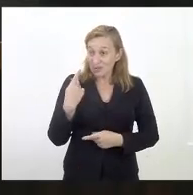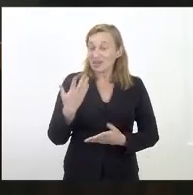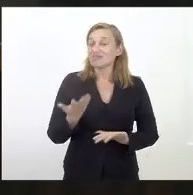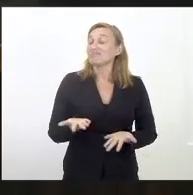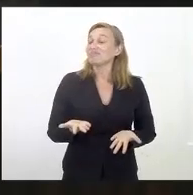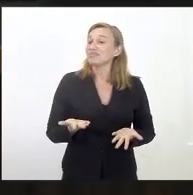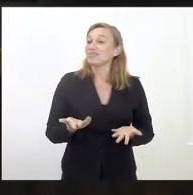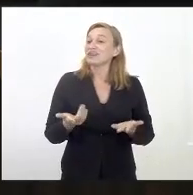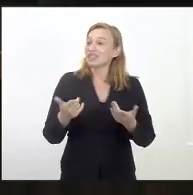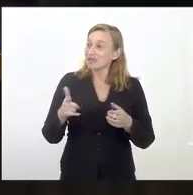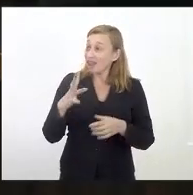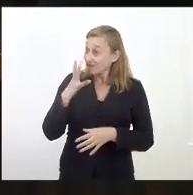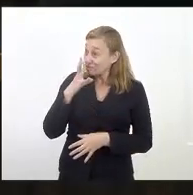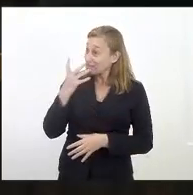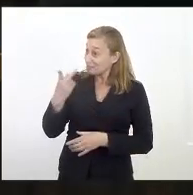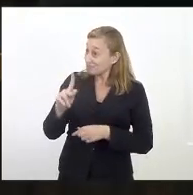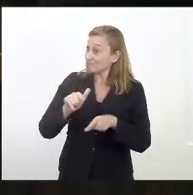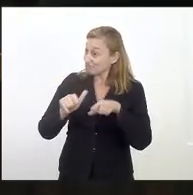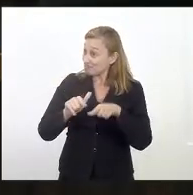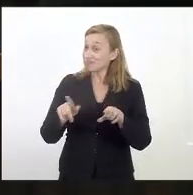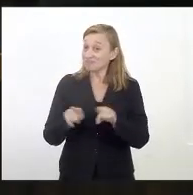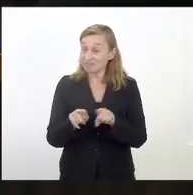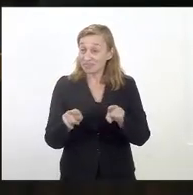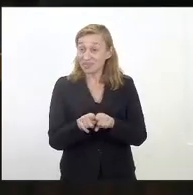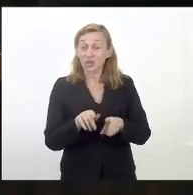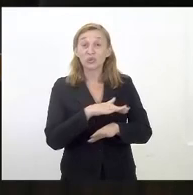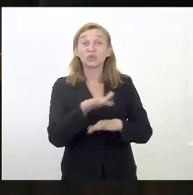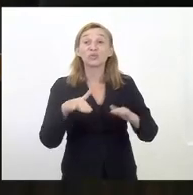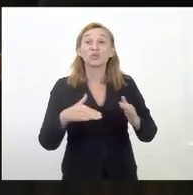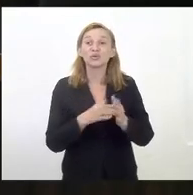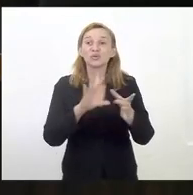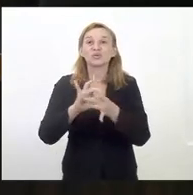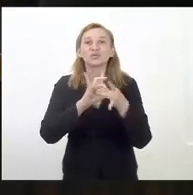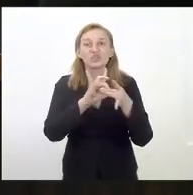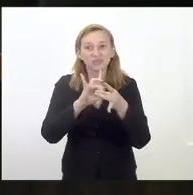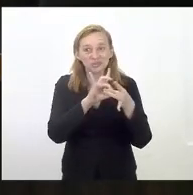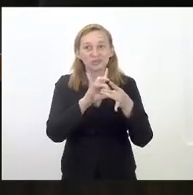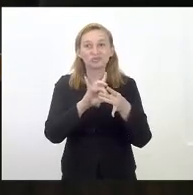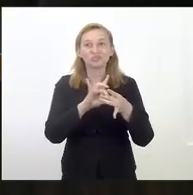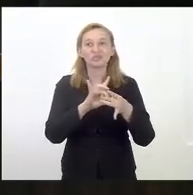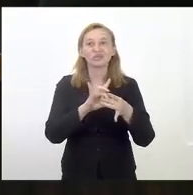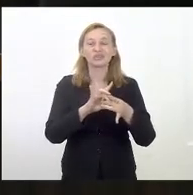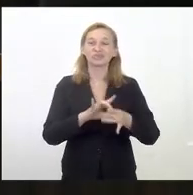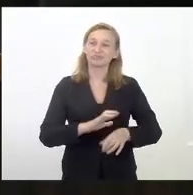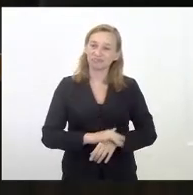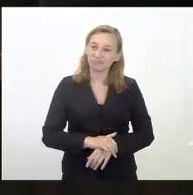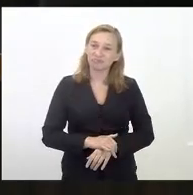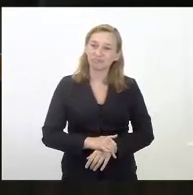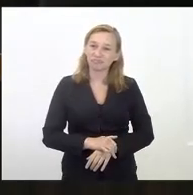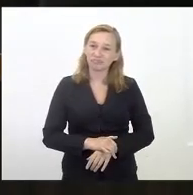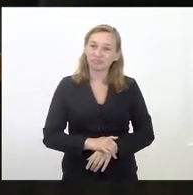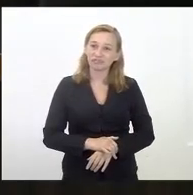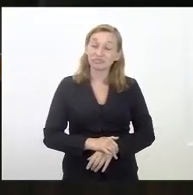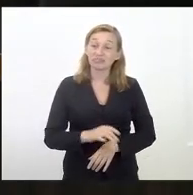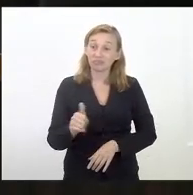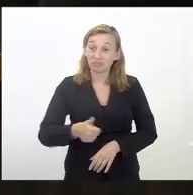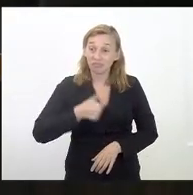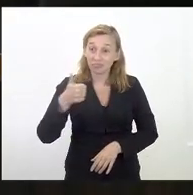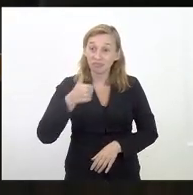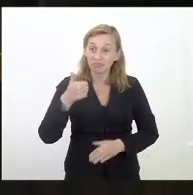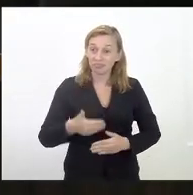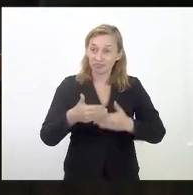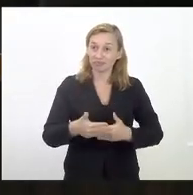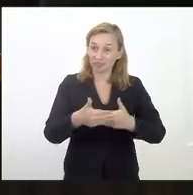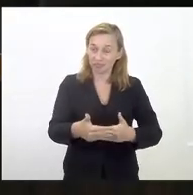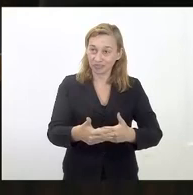seu trabalho e sua se empenha aguerrido estamos todos unidos em prol de melhorias e